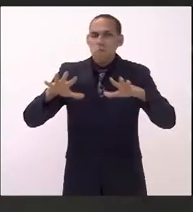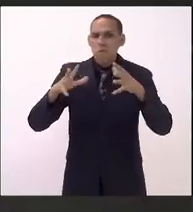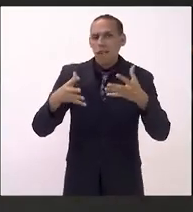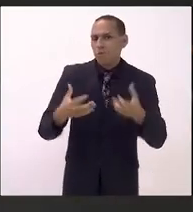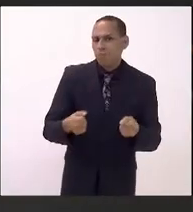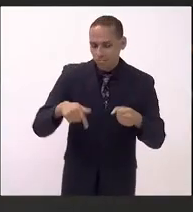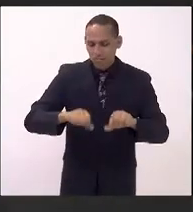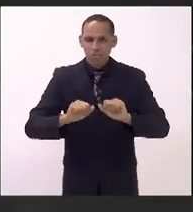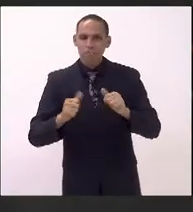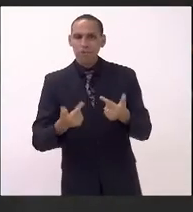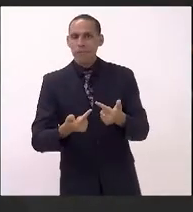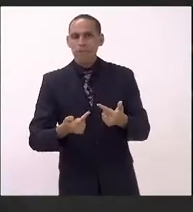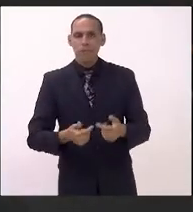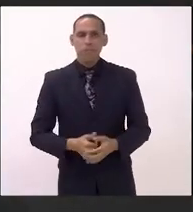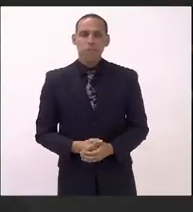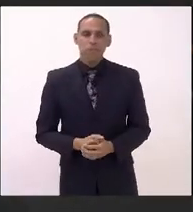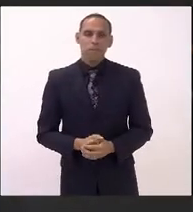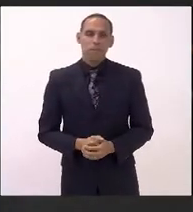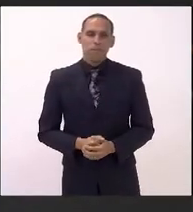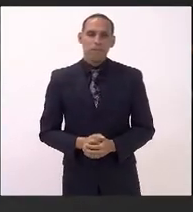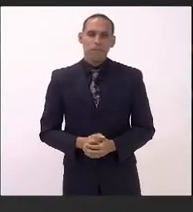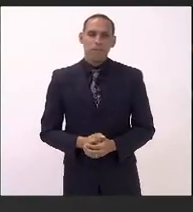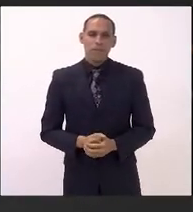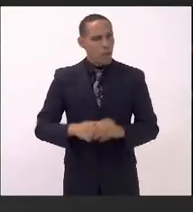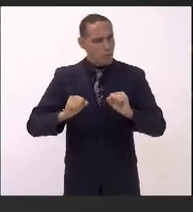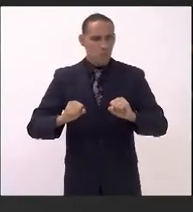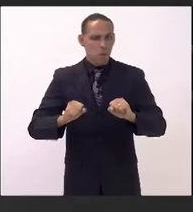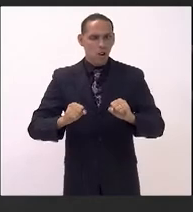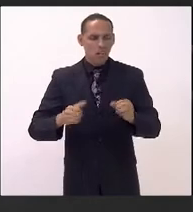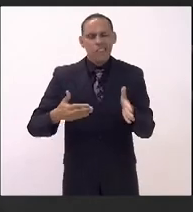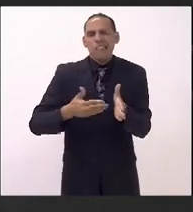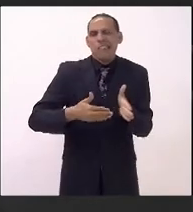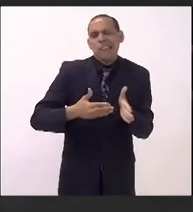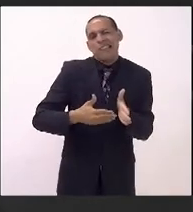na casa. Porque podia não ser.